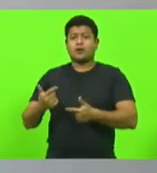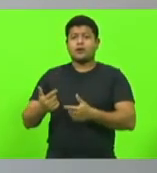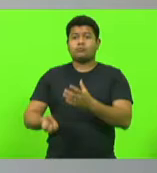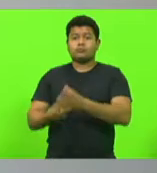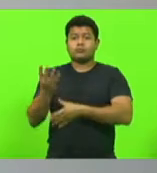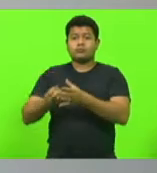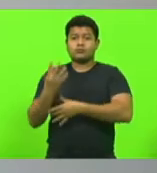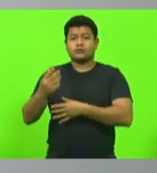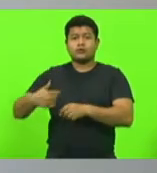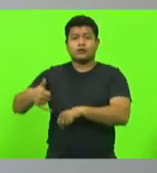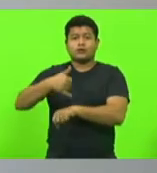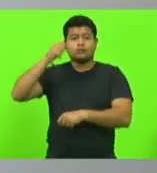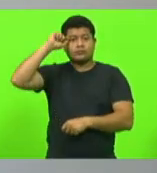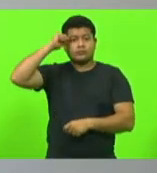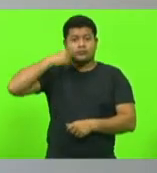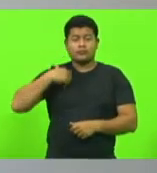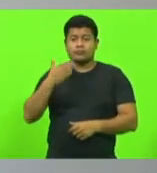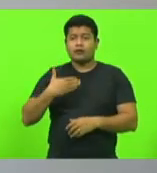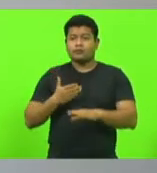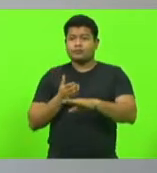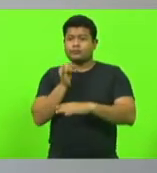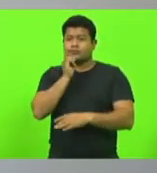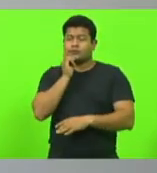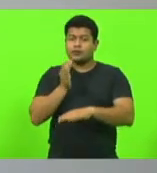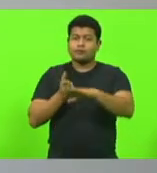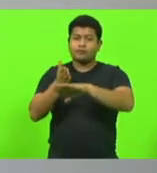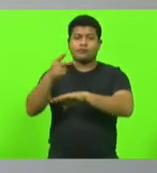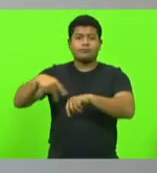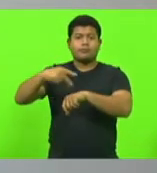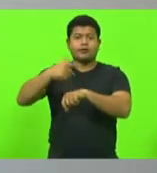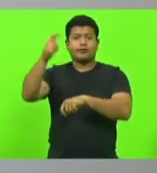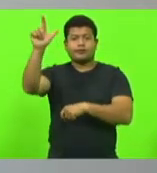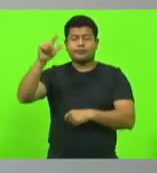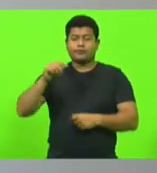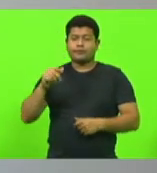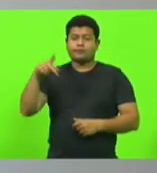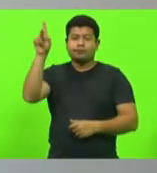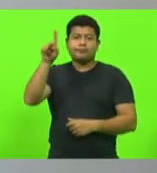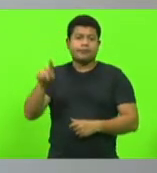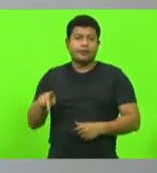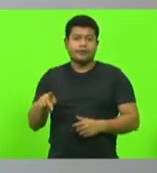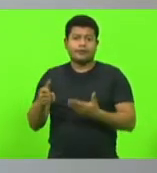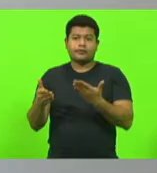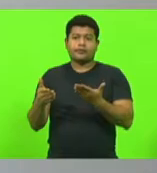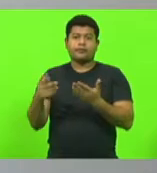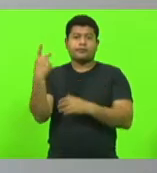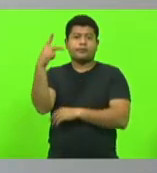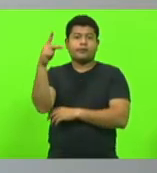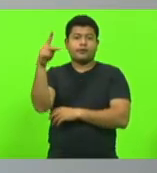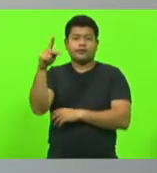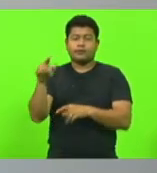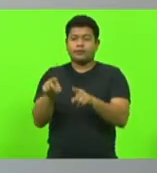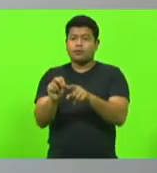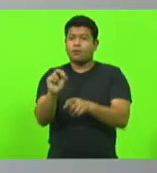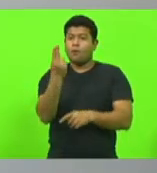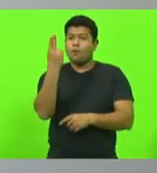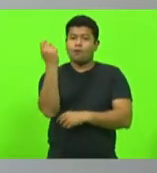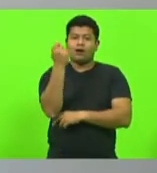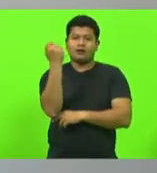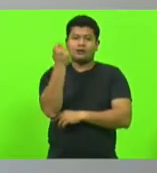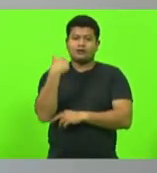eu vou para a Argentina, eu pago mais barato ou mais barata a gasolina que eu pago do outro lado da